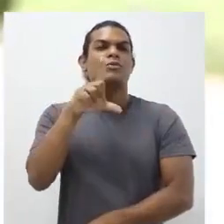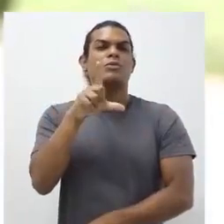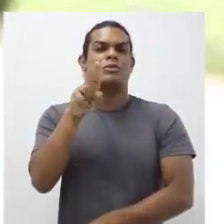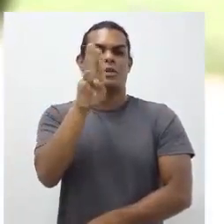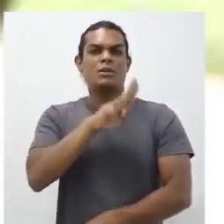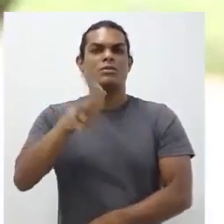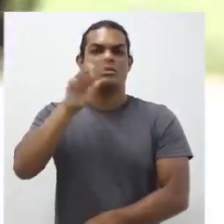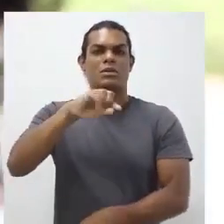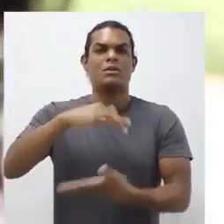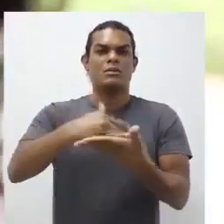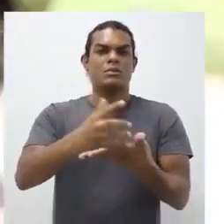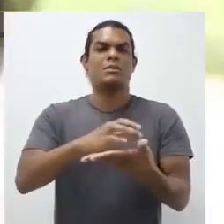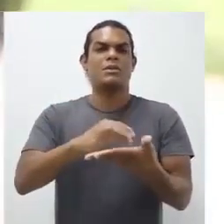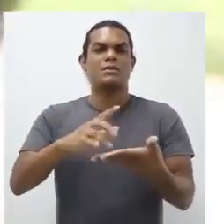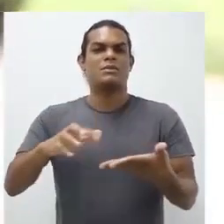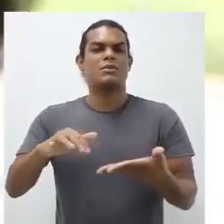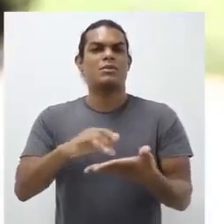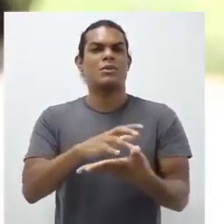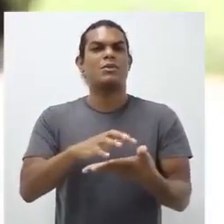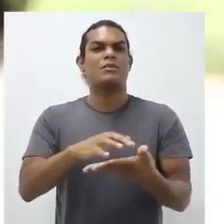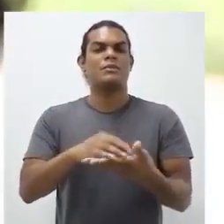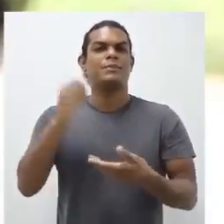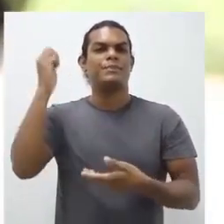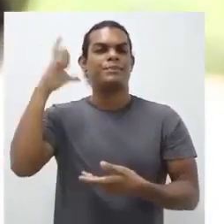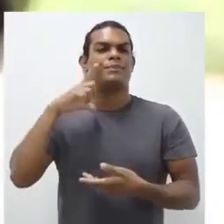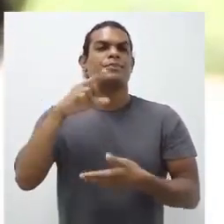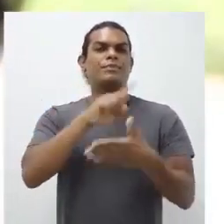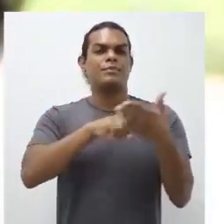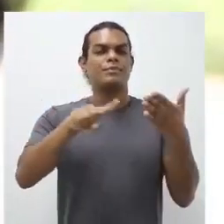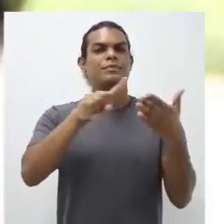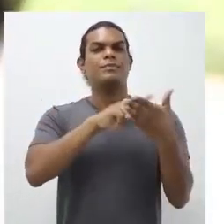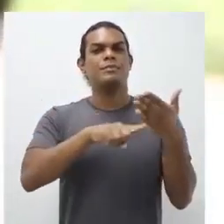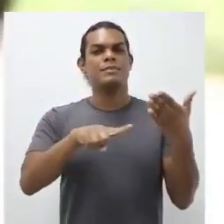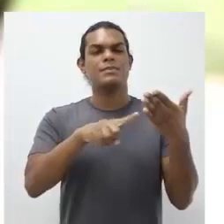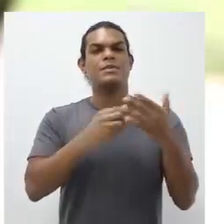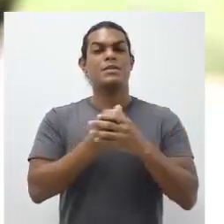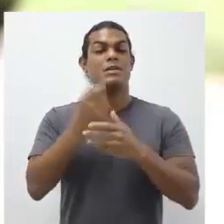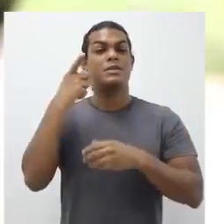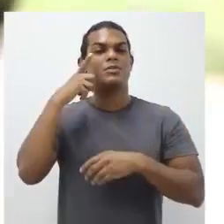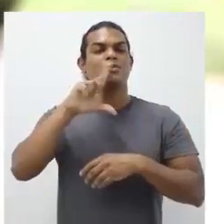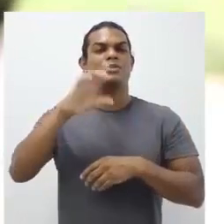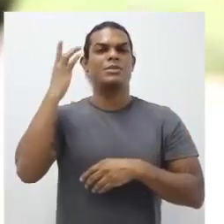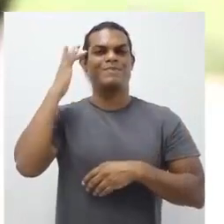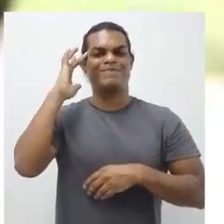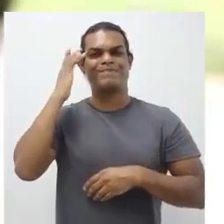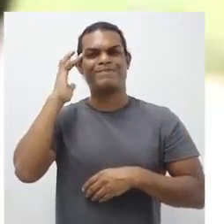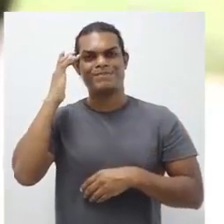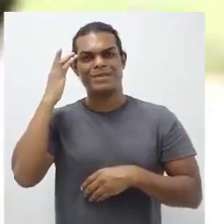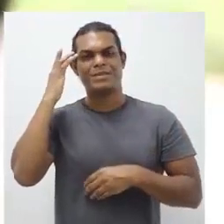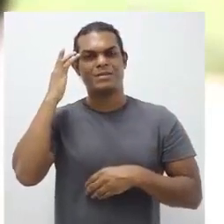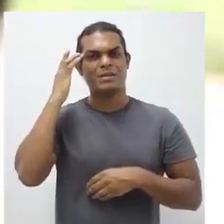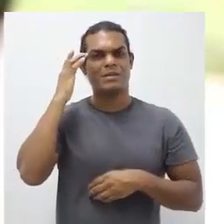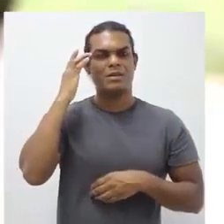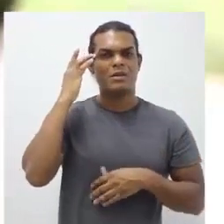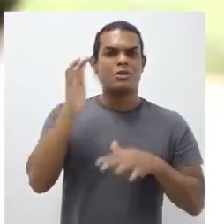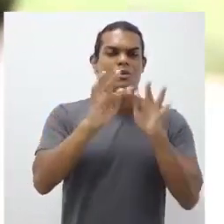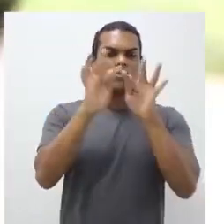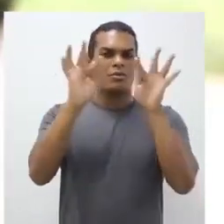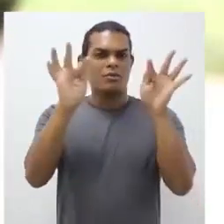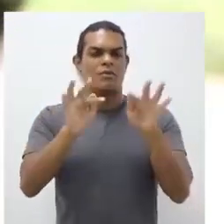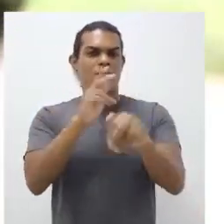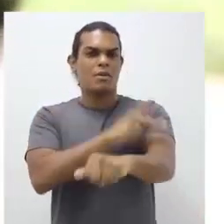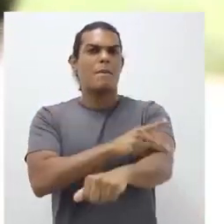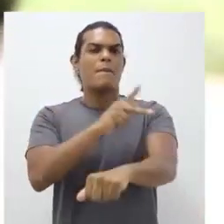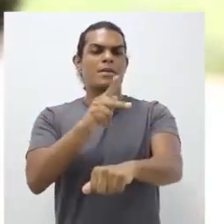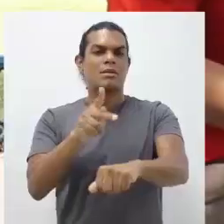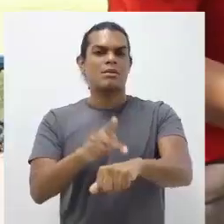tem uma vivência com dispositivos móveis bem significativa, né? Então, ele consegue pensar a ação pedagógica de forma